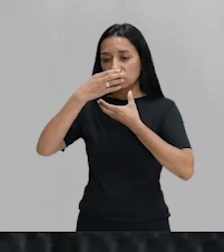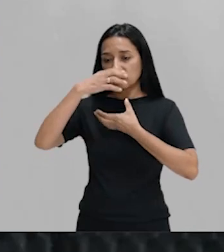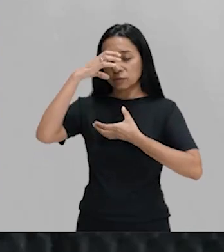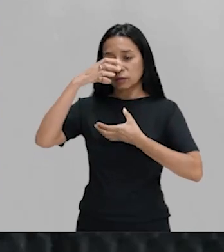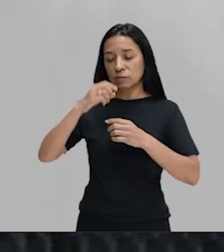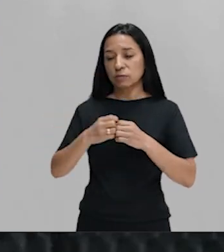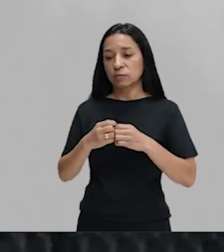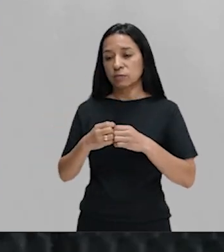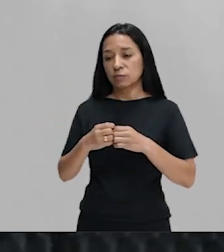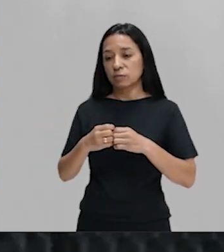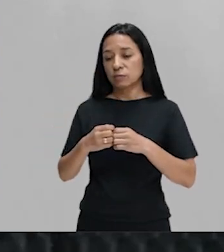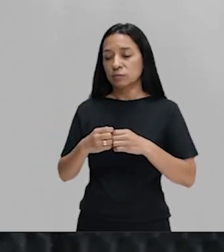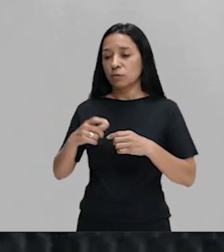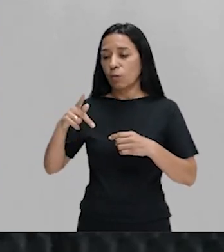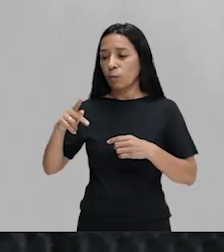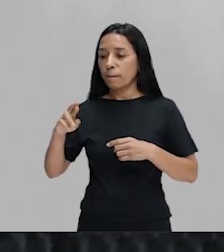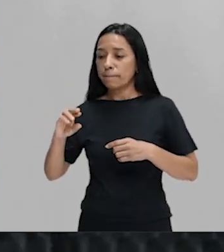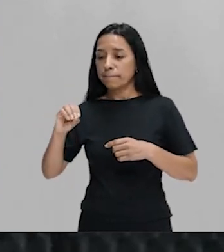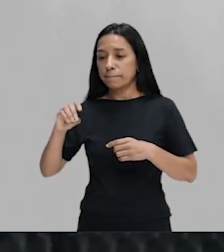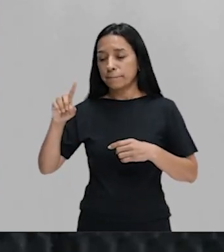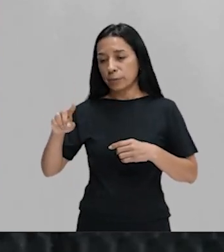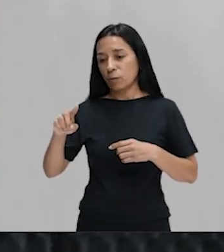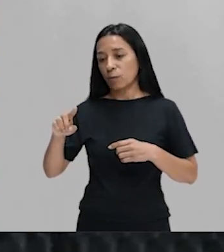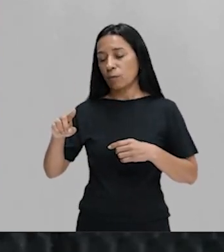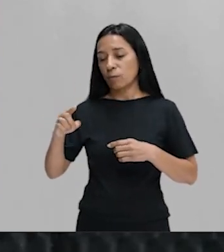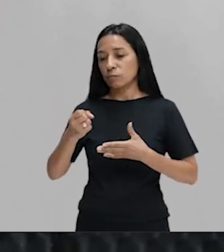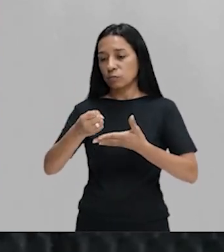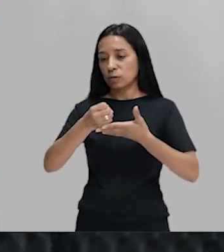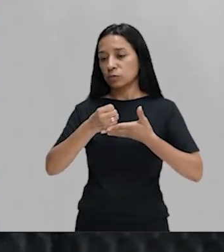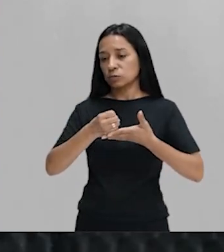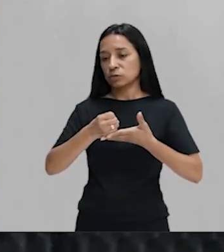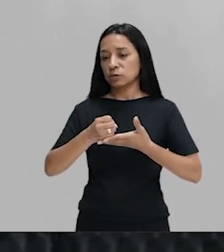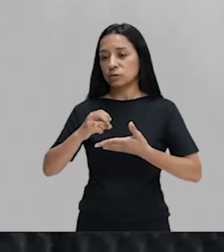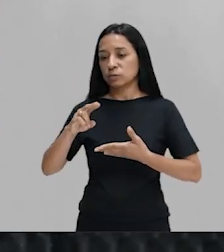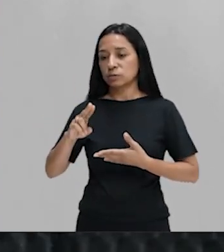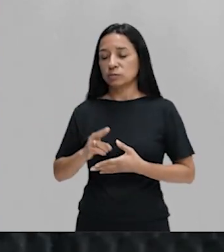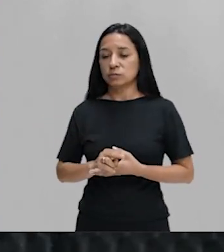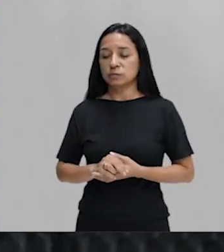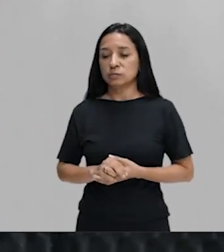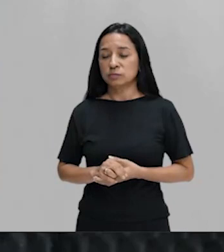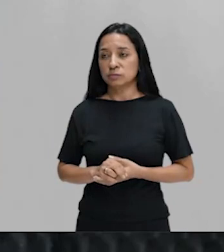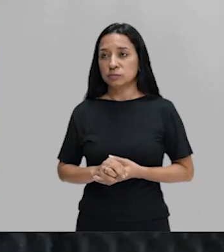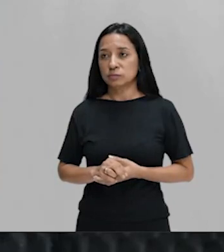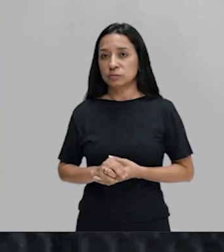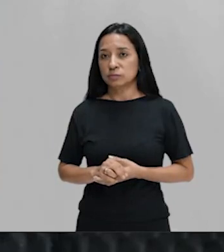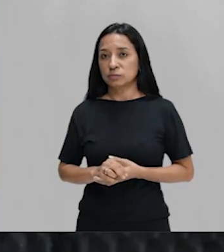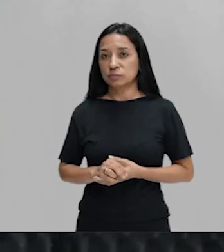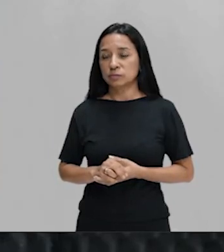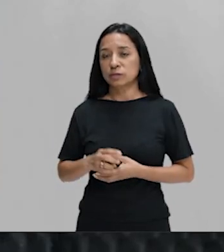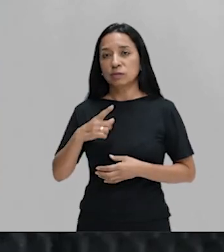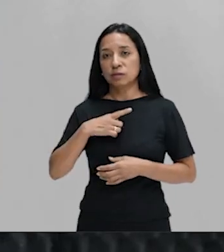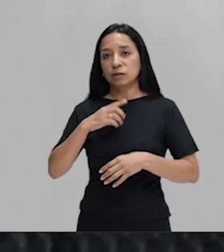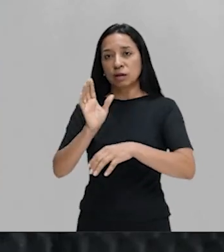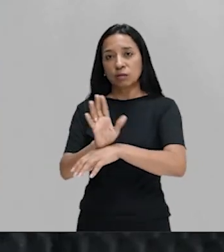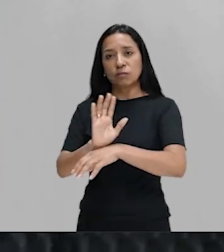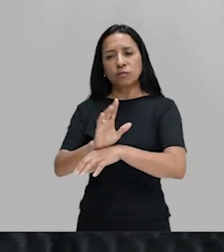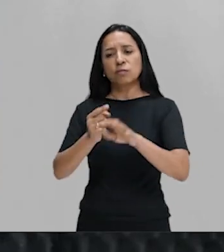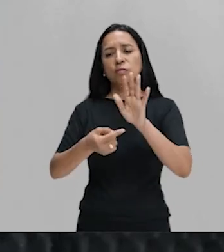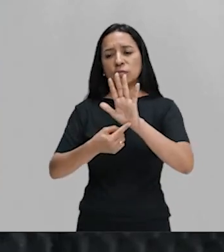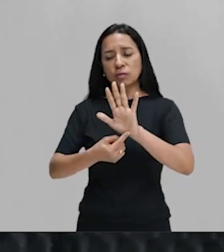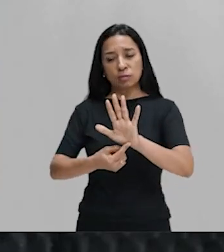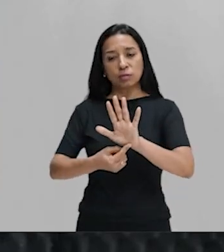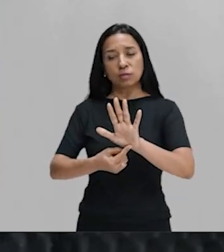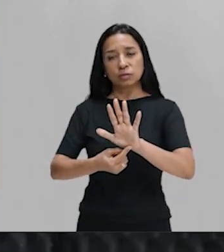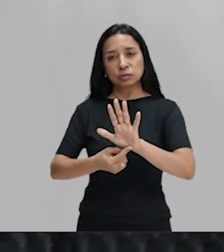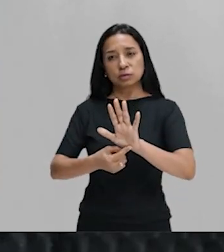a favor da União Soviética. Tem um filme de Rambo que mostra isso, Rambo 3. Vocês podem